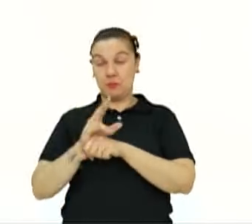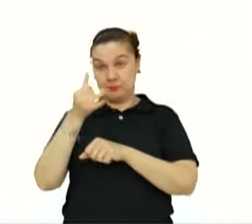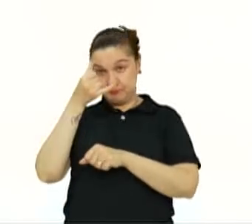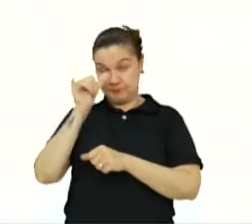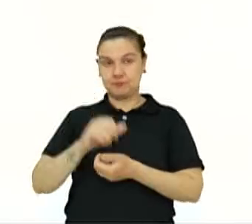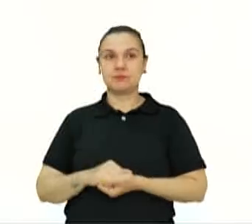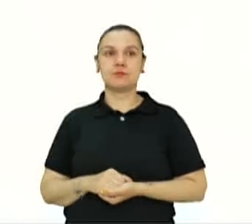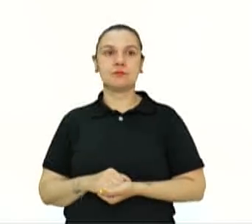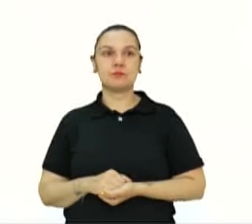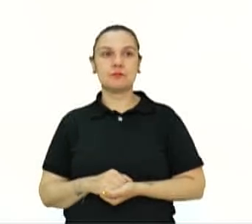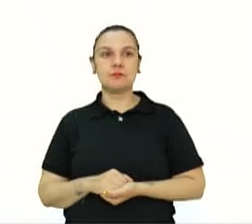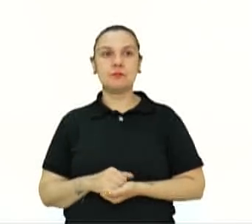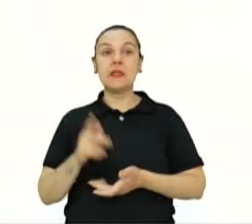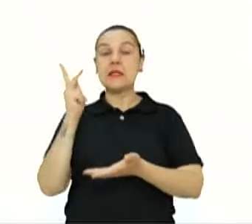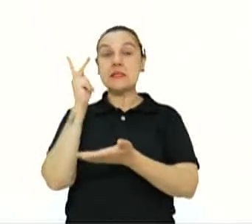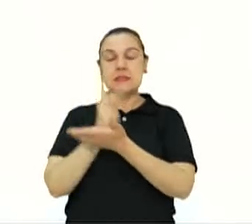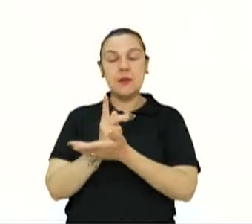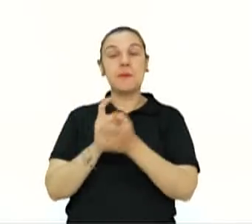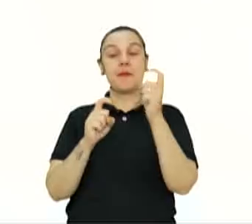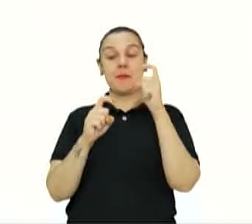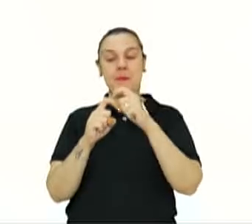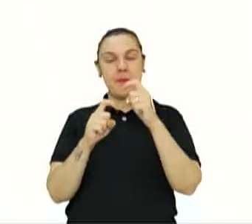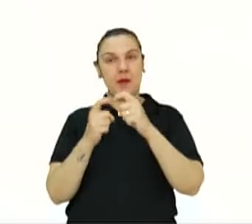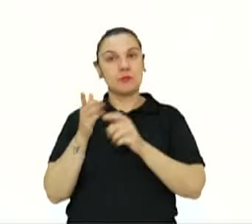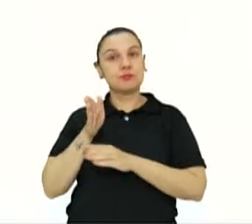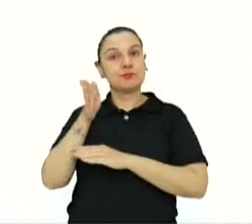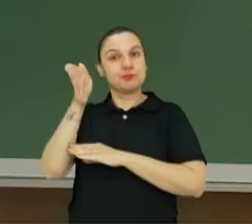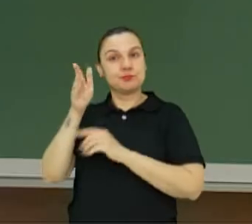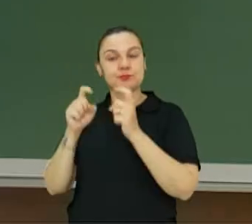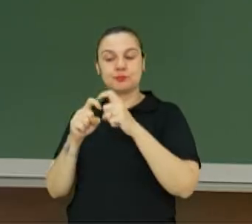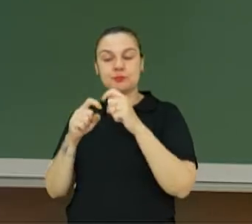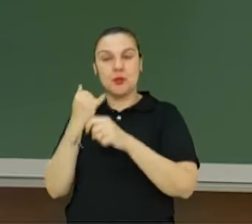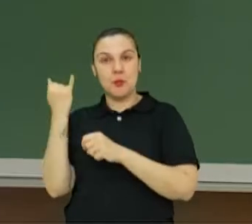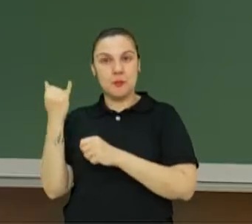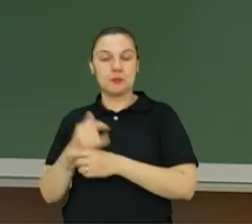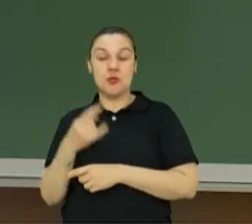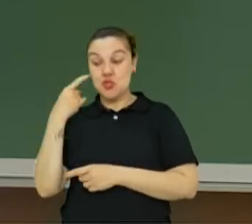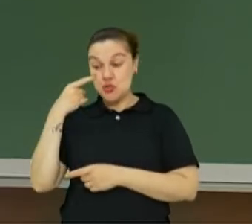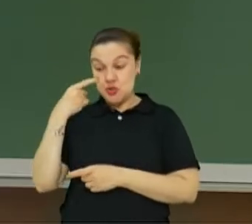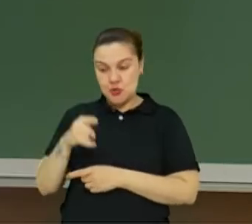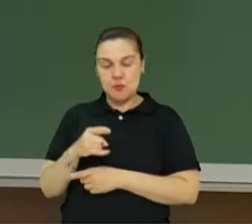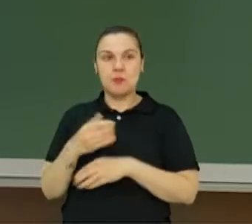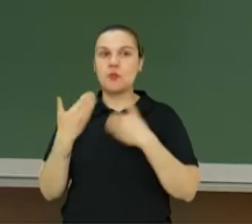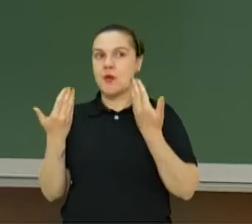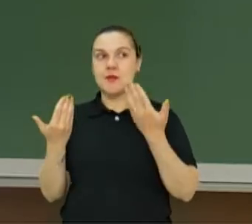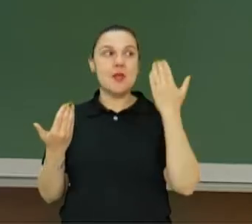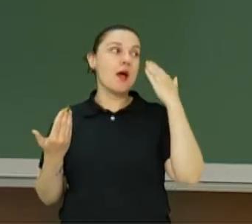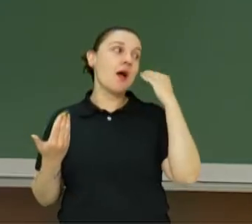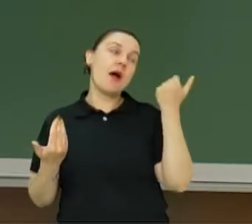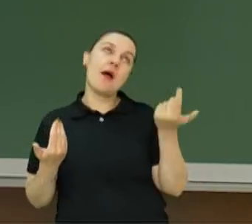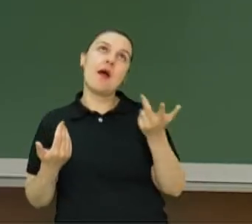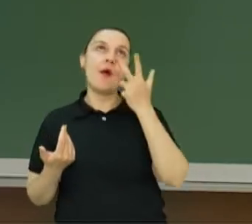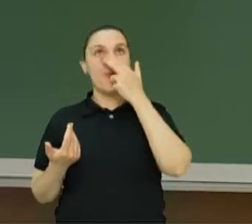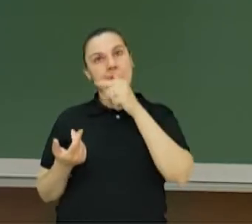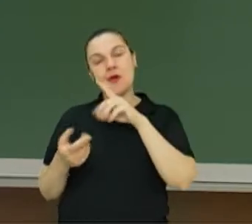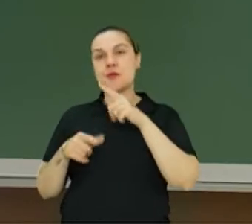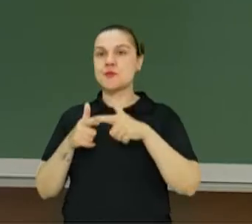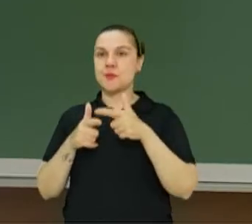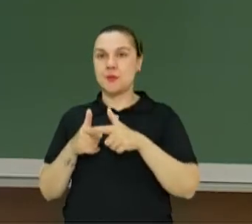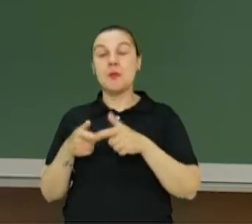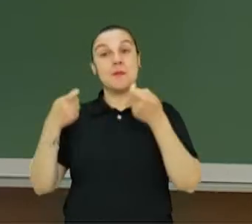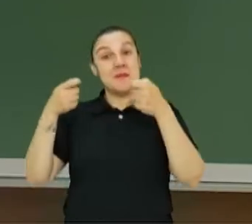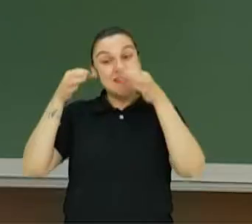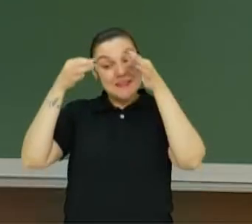evitar. Diagnóstico médico é importantíssimo, né? Porque não basta a gente achar que está com problema, a gente tem